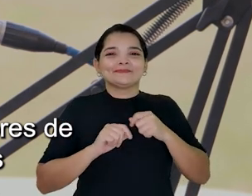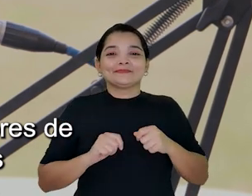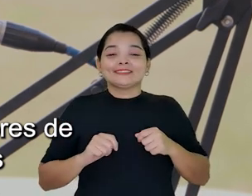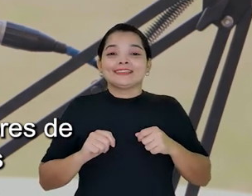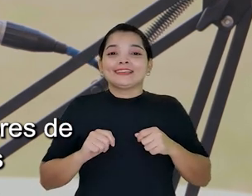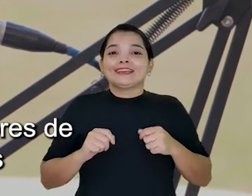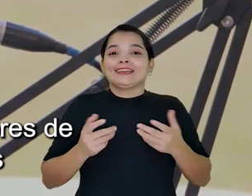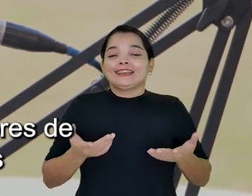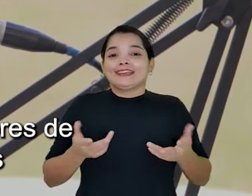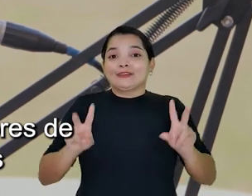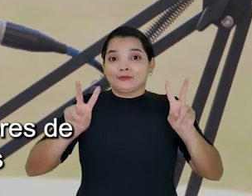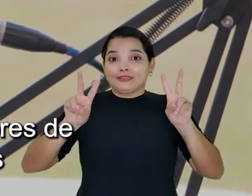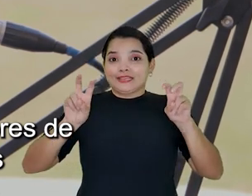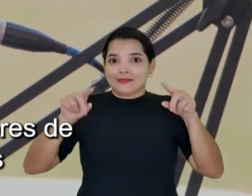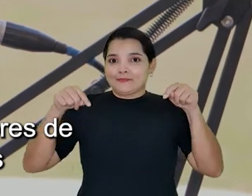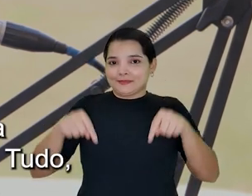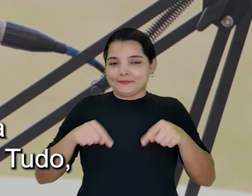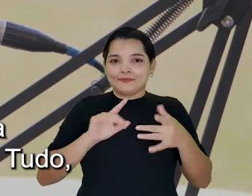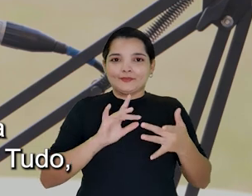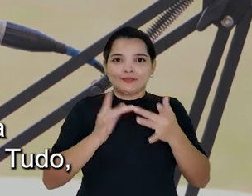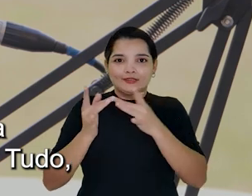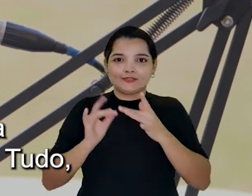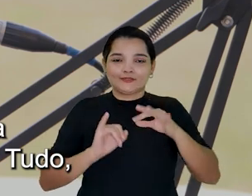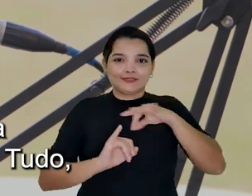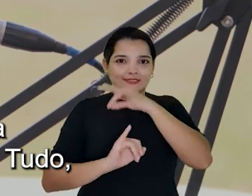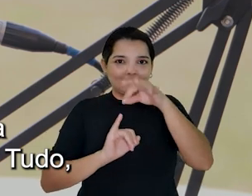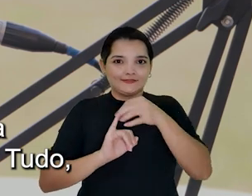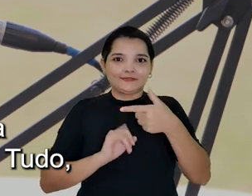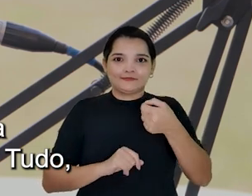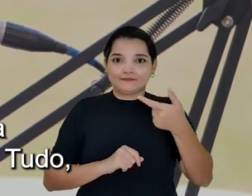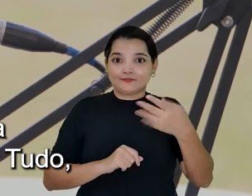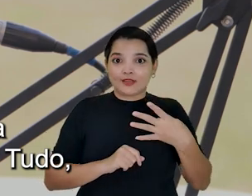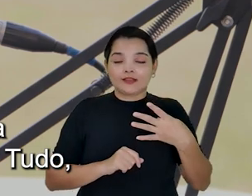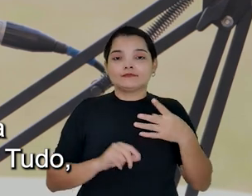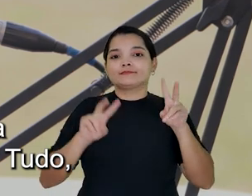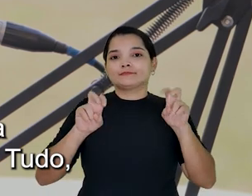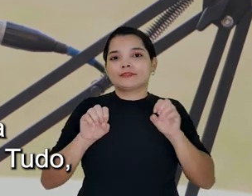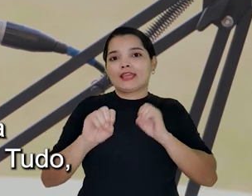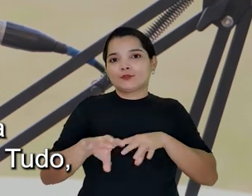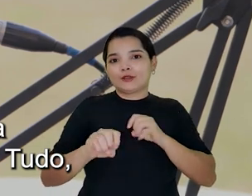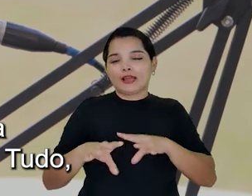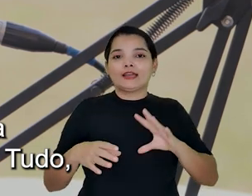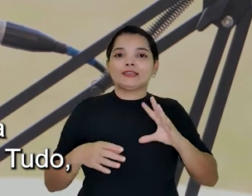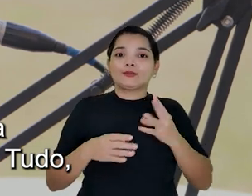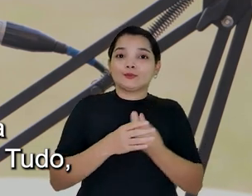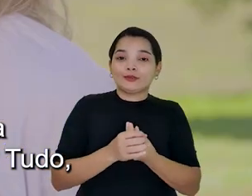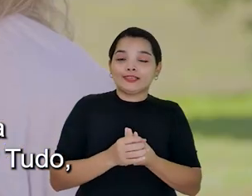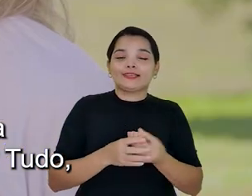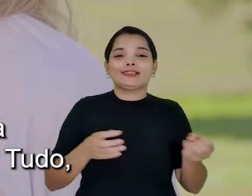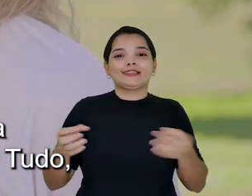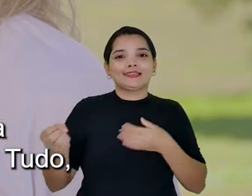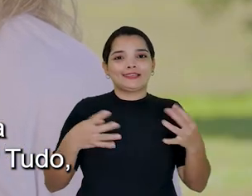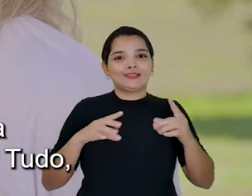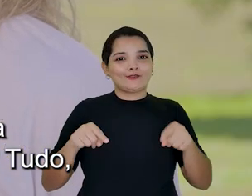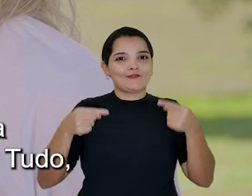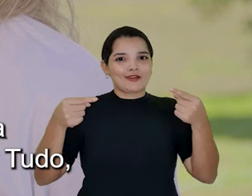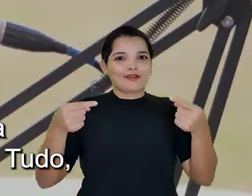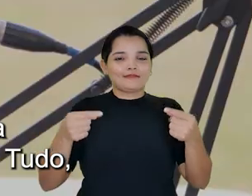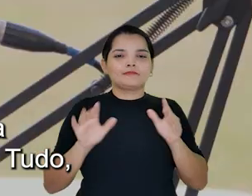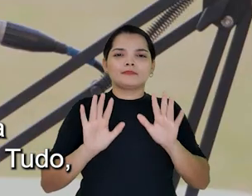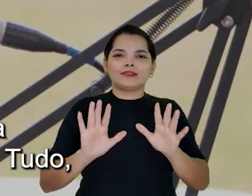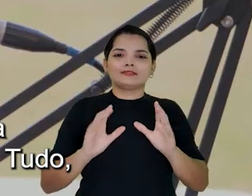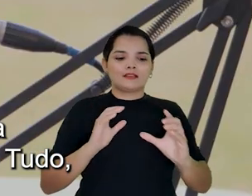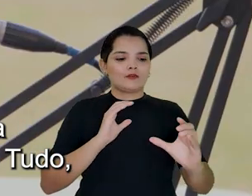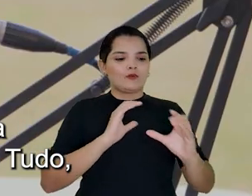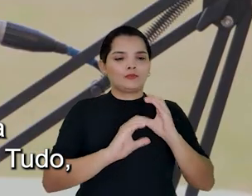Tati tema do o tema do conexões efs 2024 educar incluir e Inovar O que que